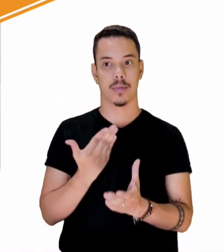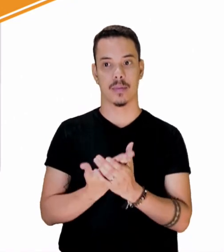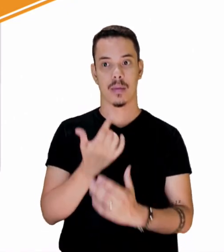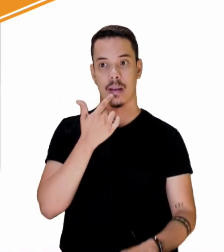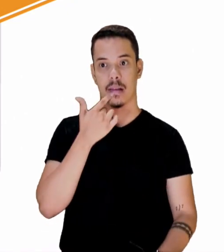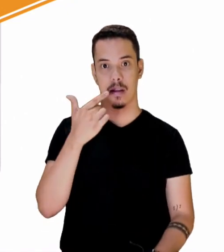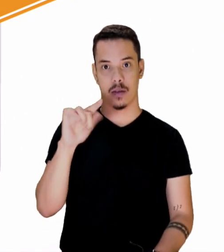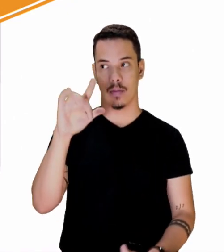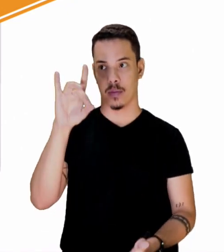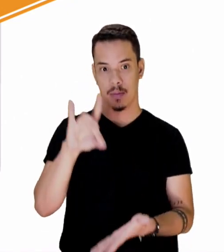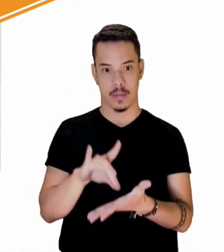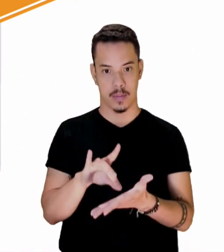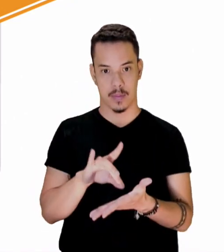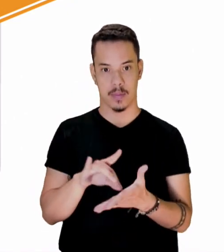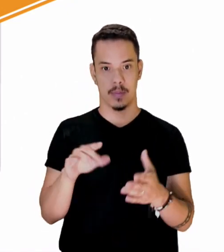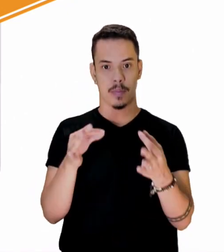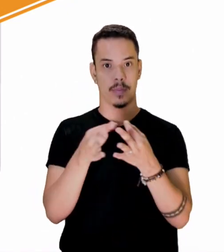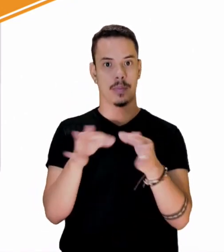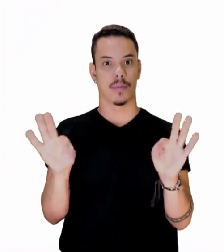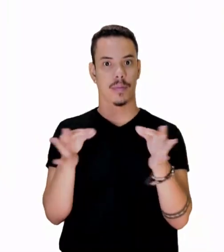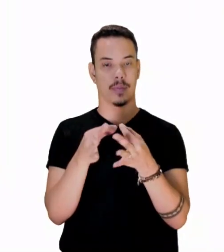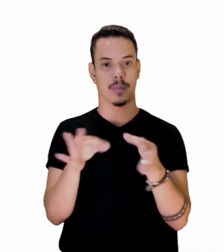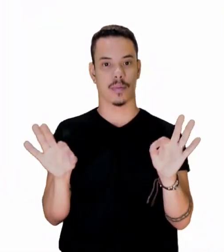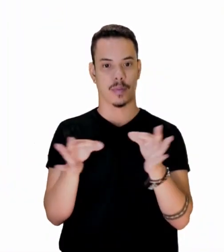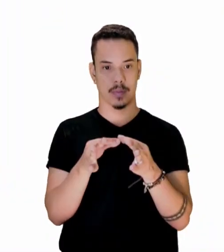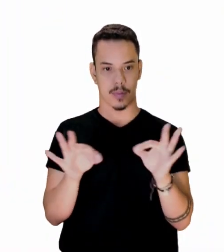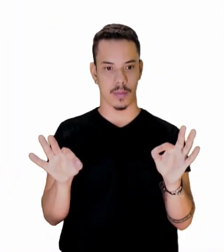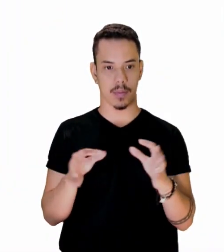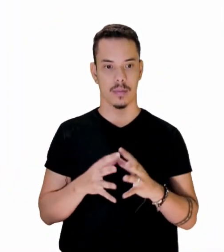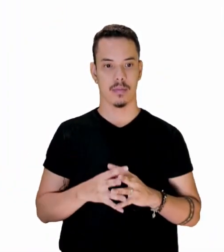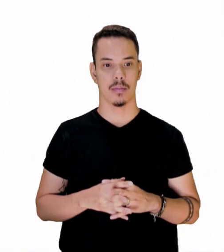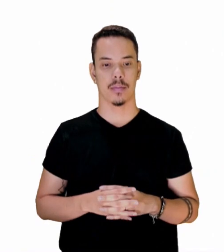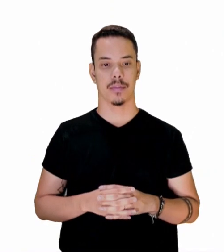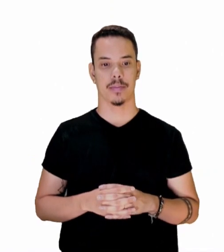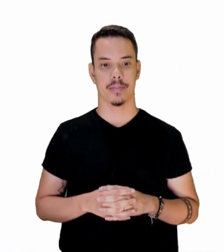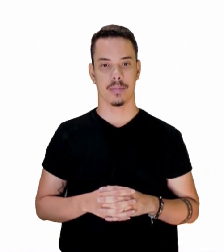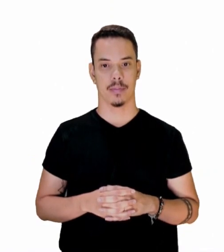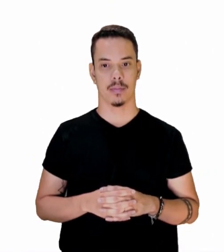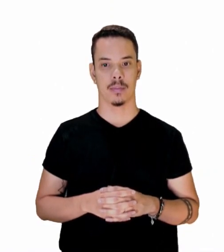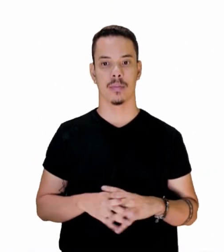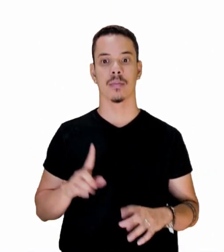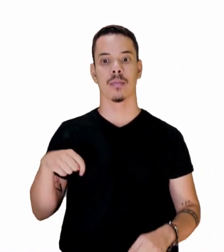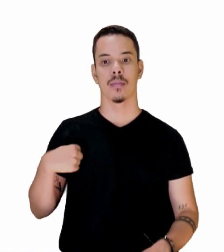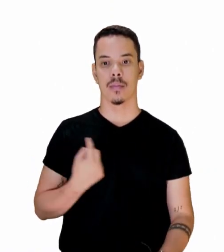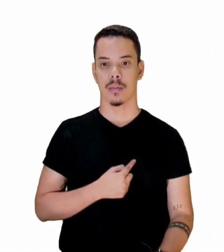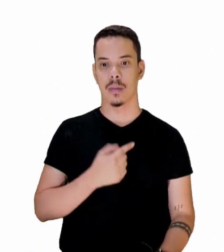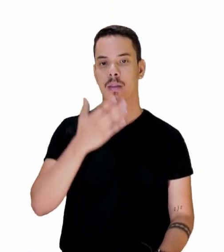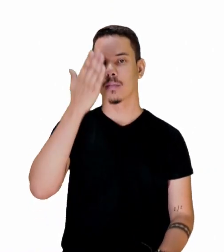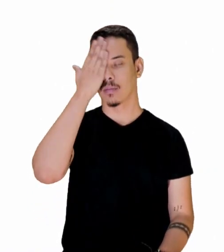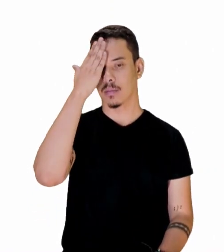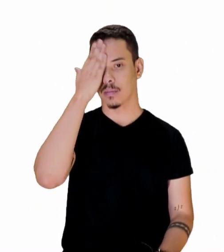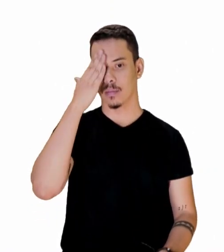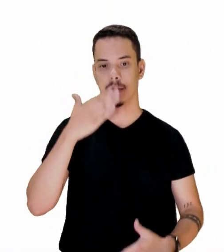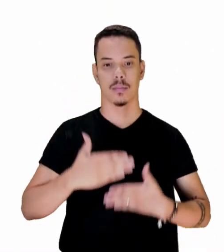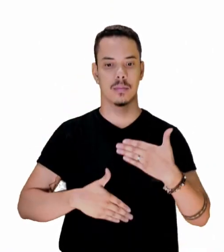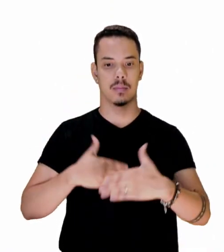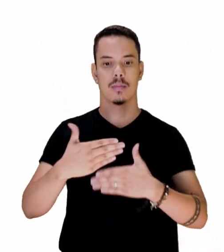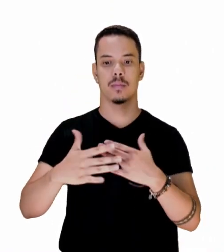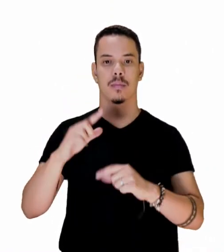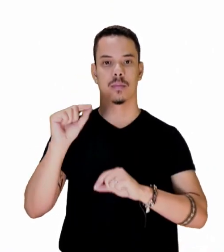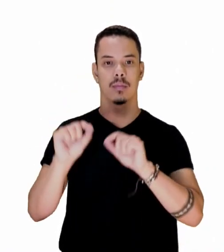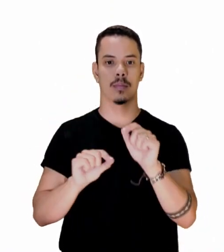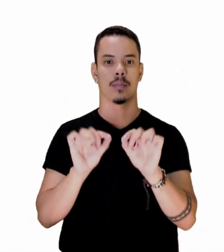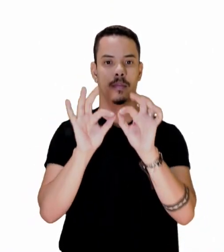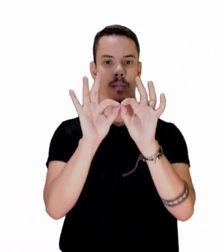língua, né? Figuras de sintaxe, tá bom? Que trabalha na construção do quê?